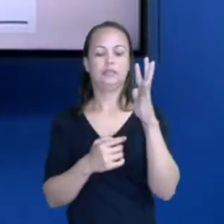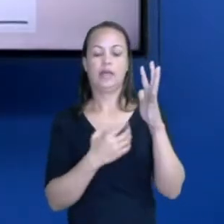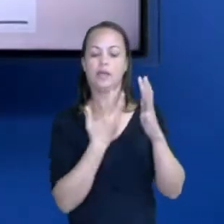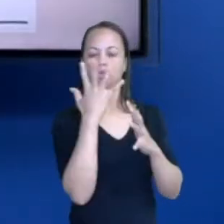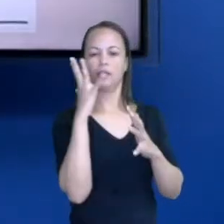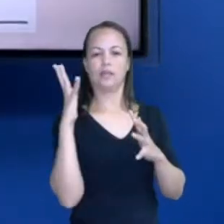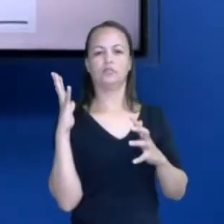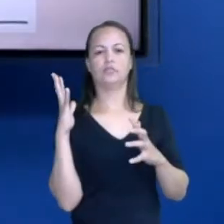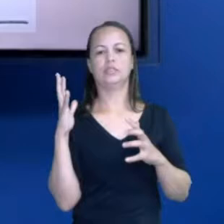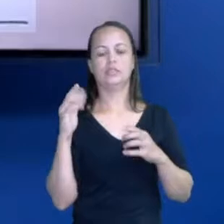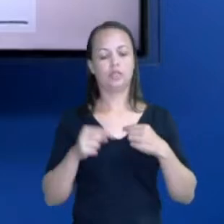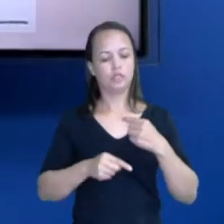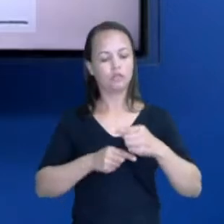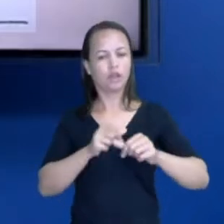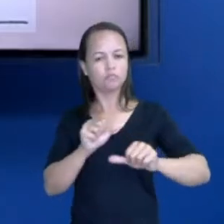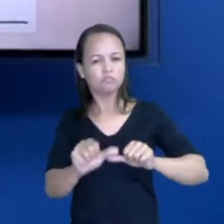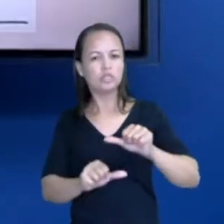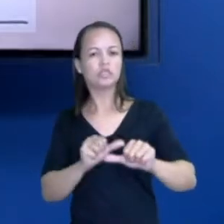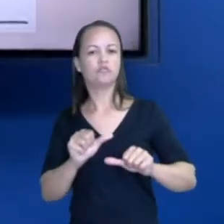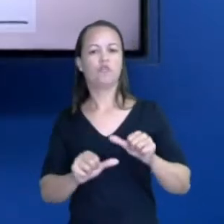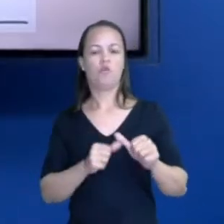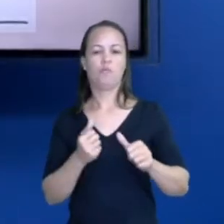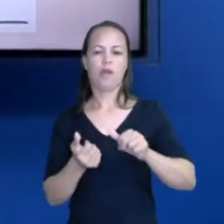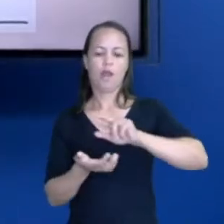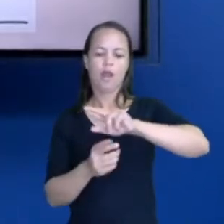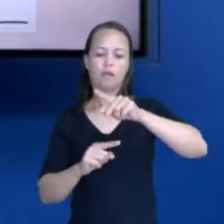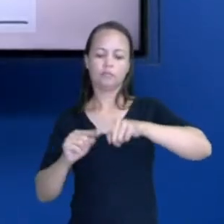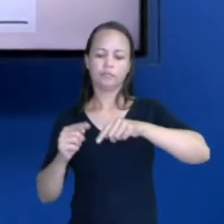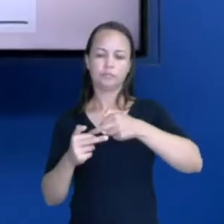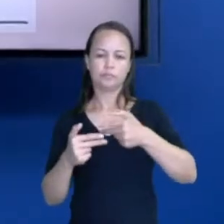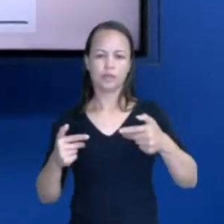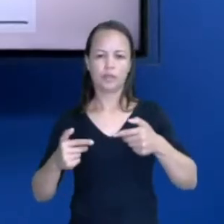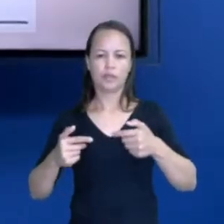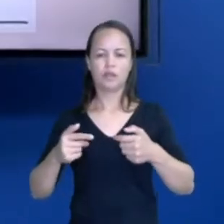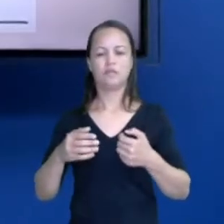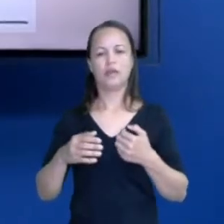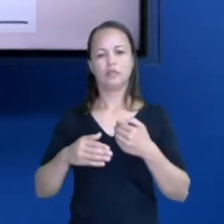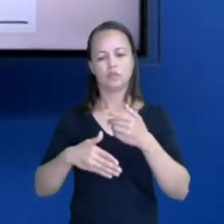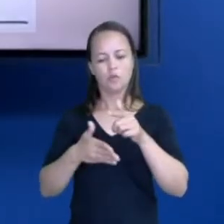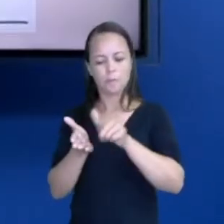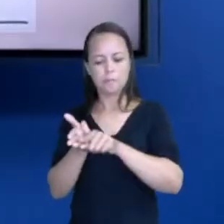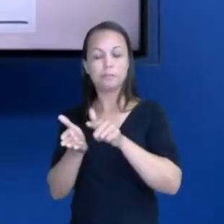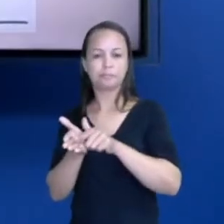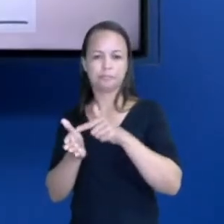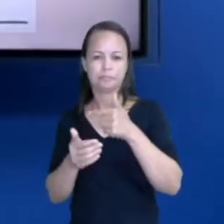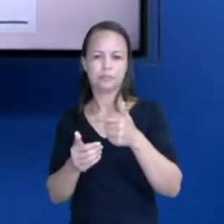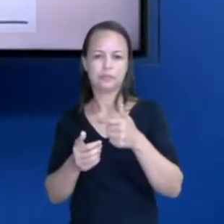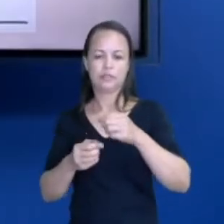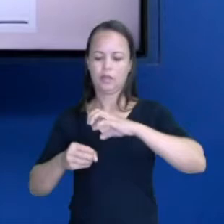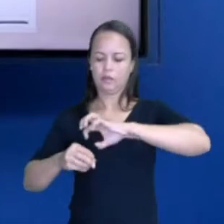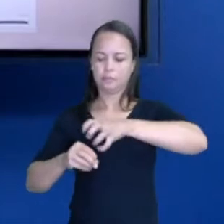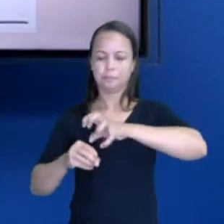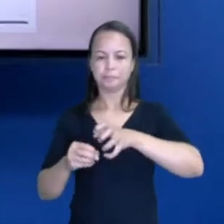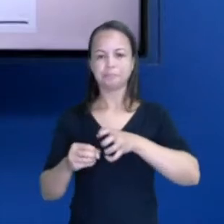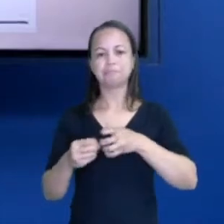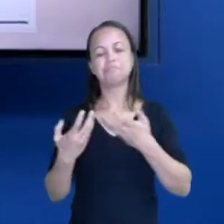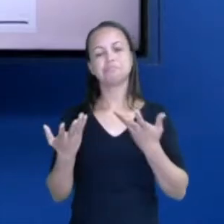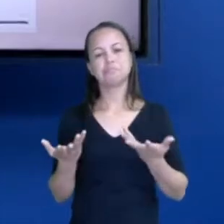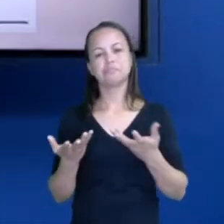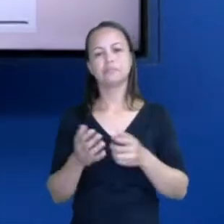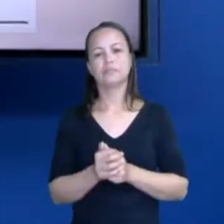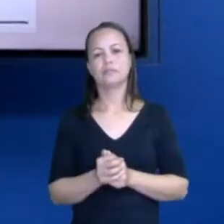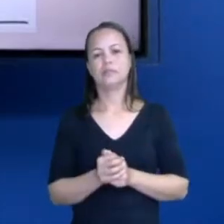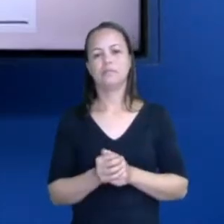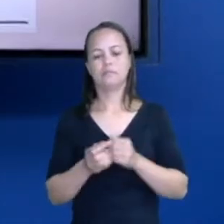vai constituir-se nos materiais que a gente vai conseguir produzir a folhinha do papel, a garrafa PET. Baseado na